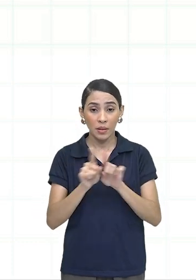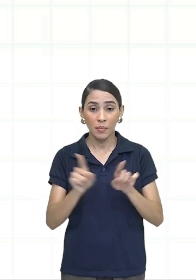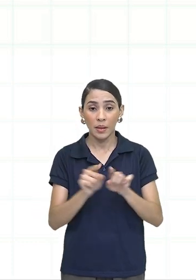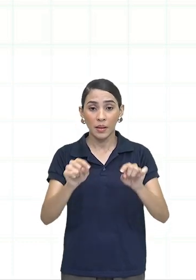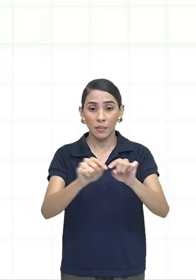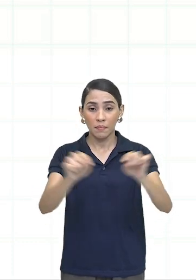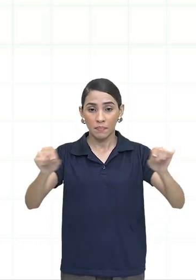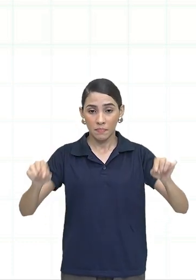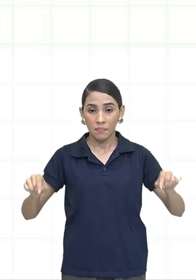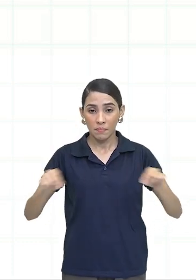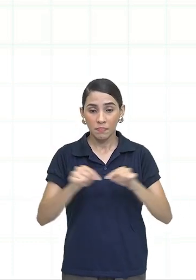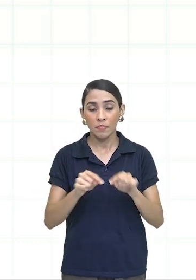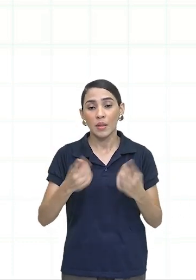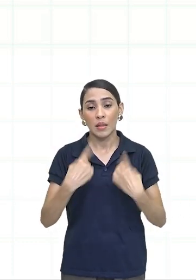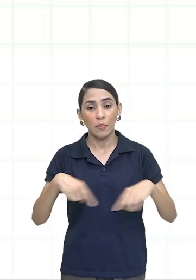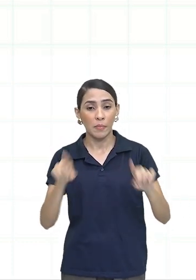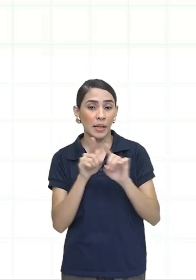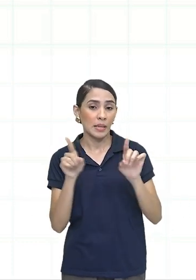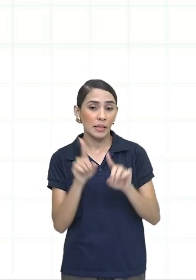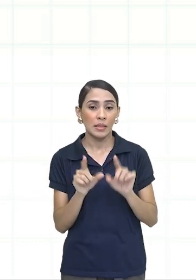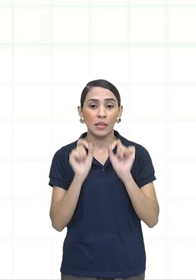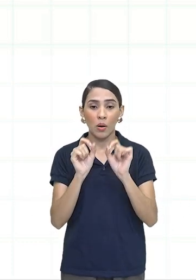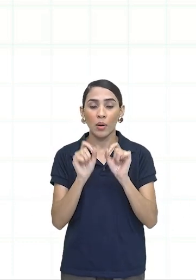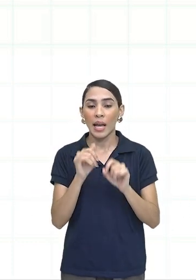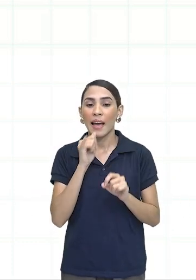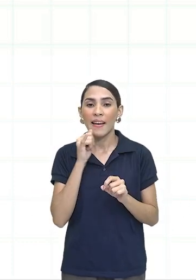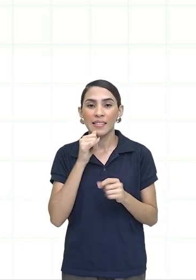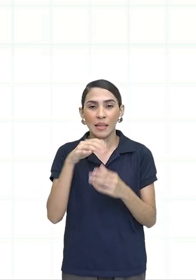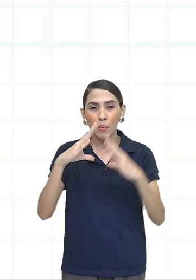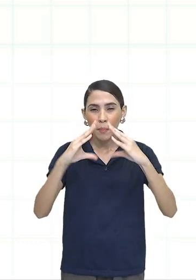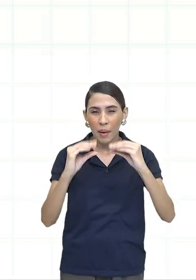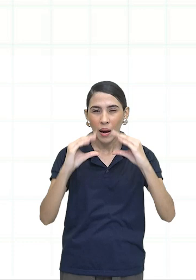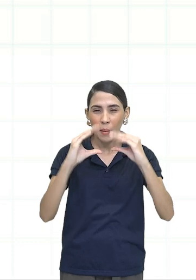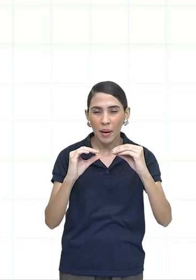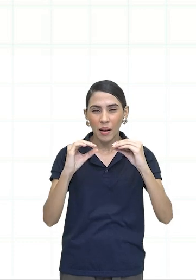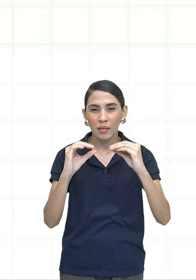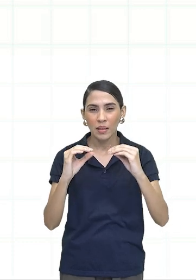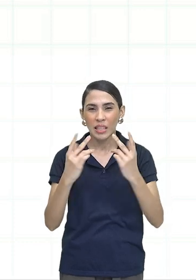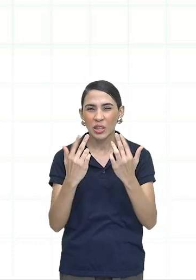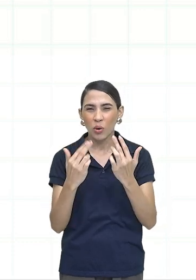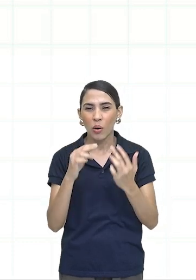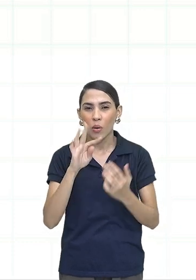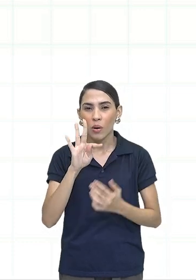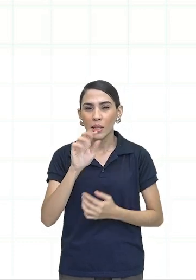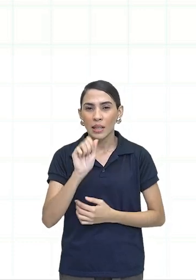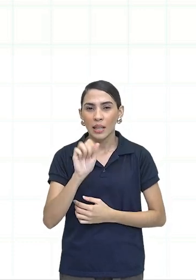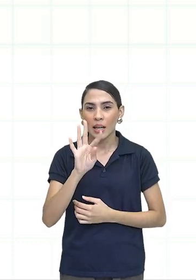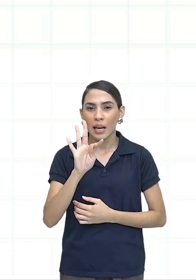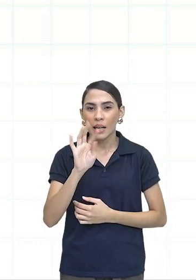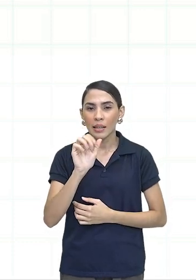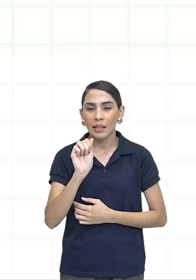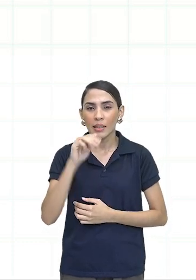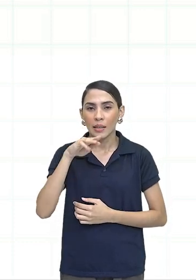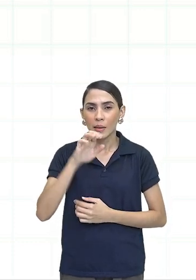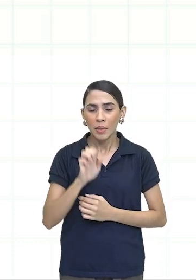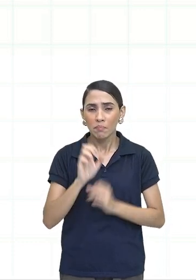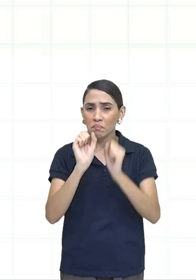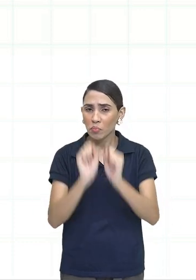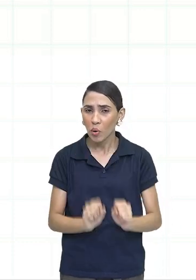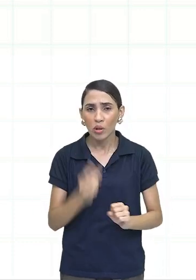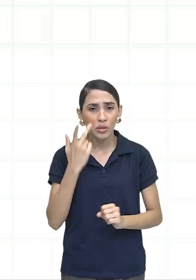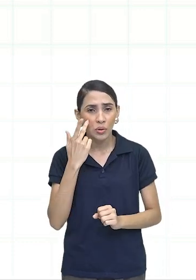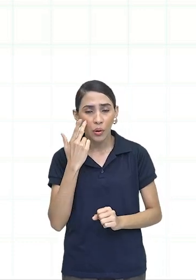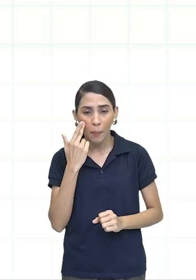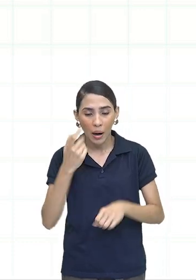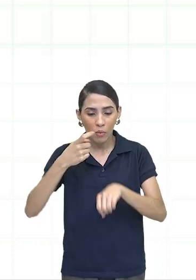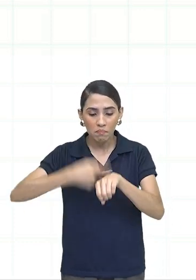de competição, ela não precisa ser alcochoada como um tatame, podendo ser usado o piso normal de um ginásio